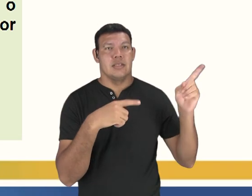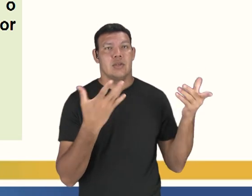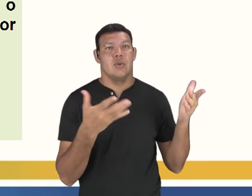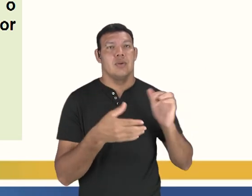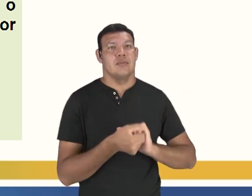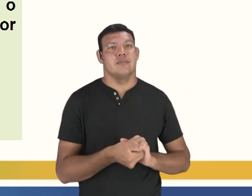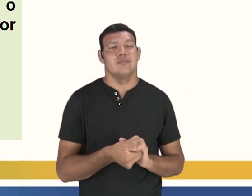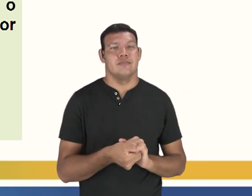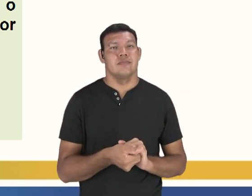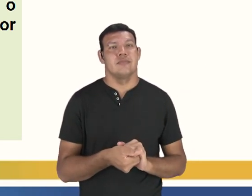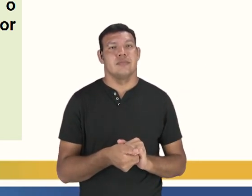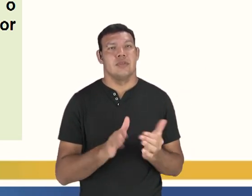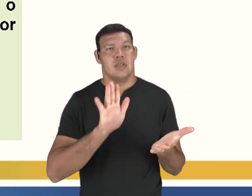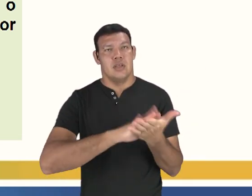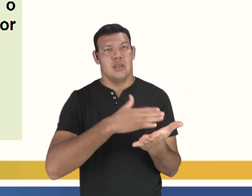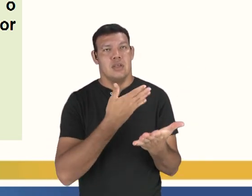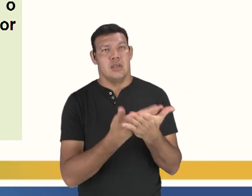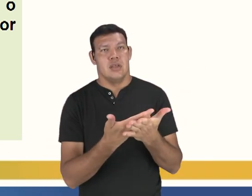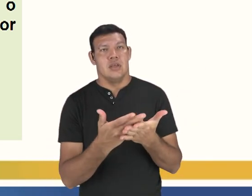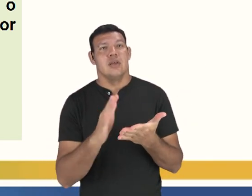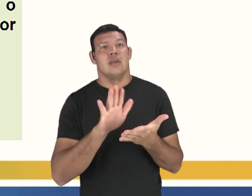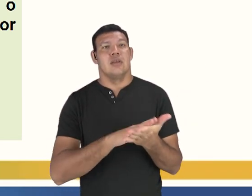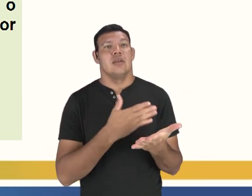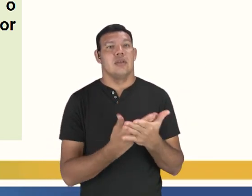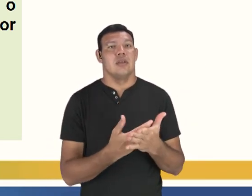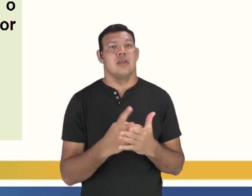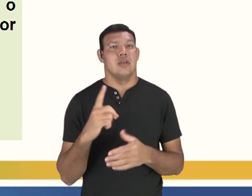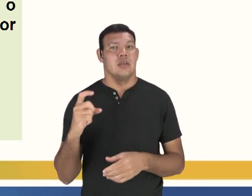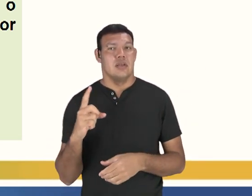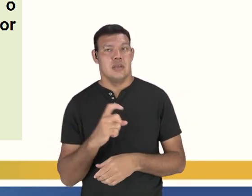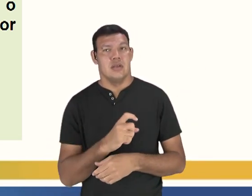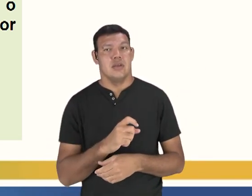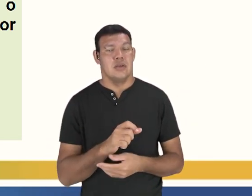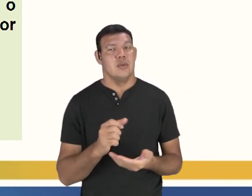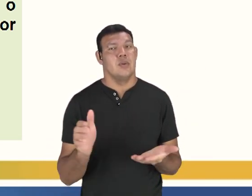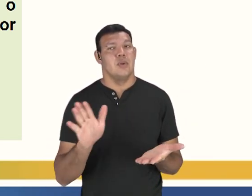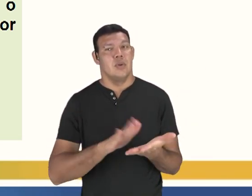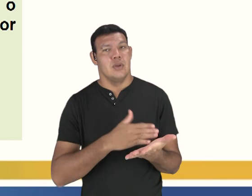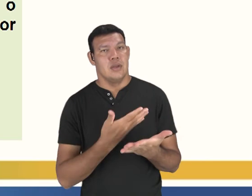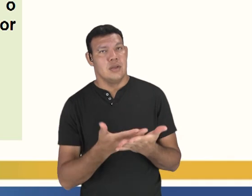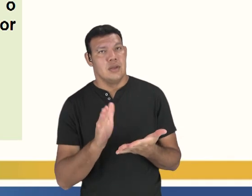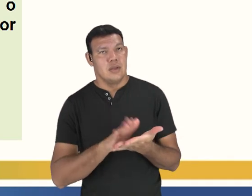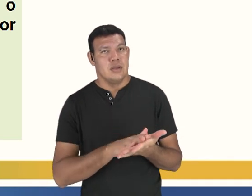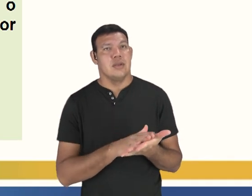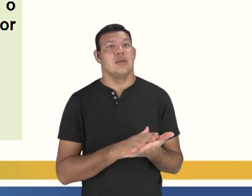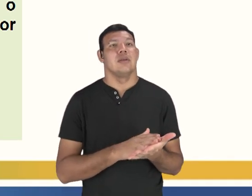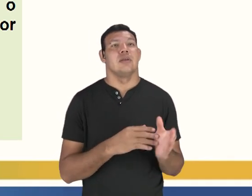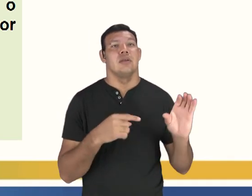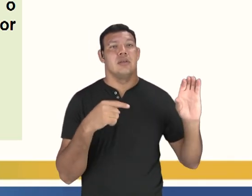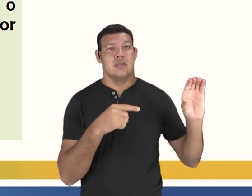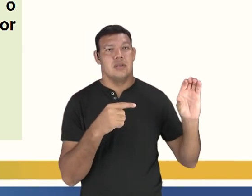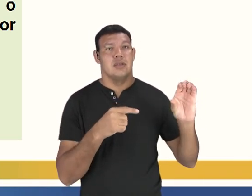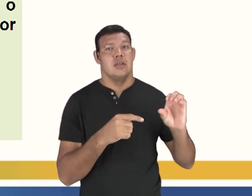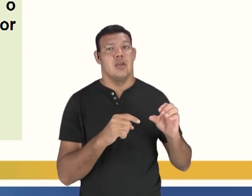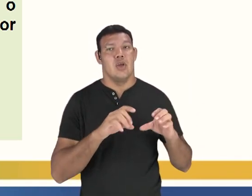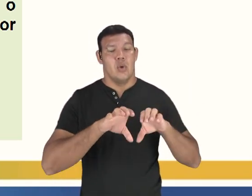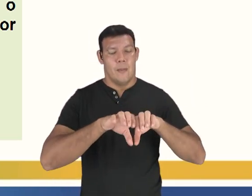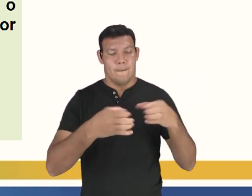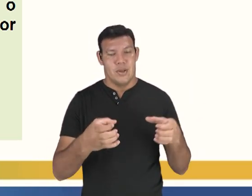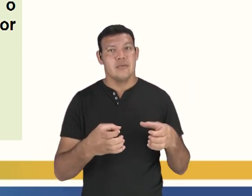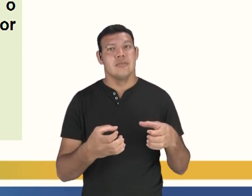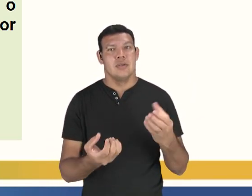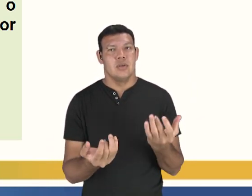brasa, camarão frito, ovo frito ou batata cozida? É claro que é a batata cozida, né, gente? Porque a batata